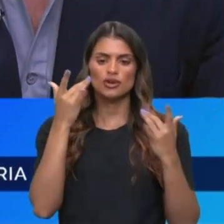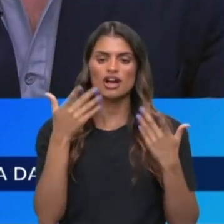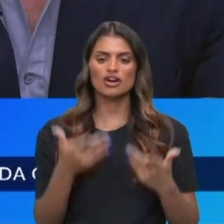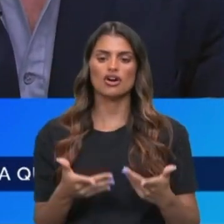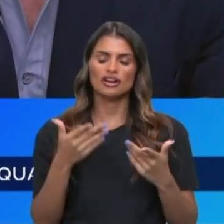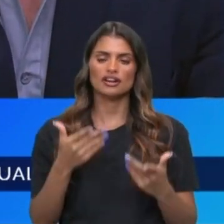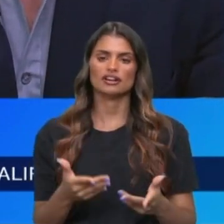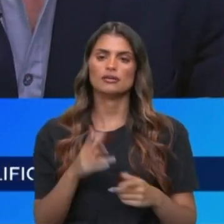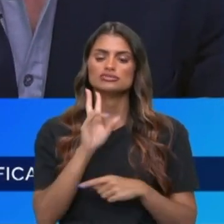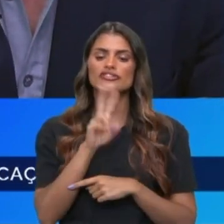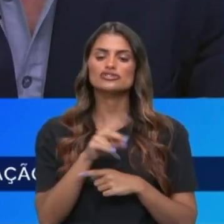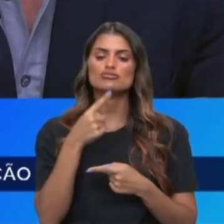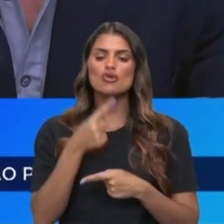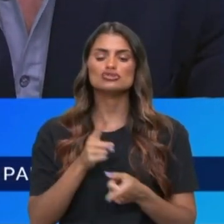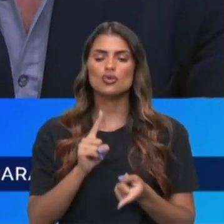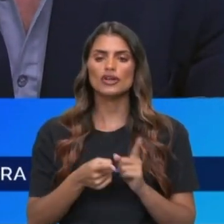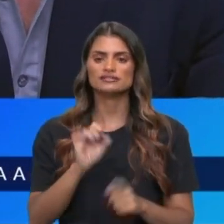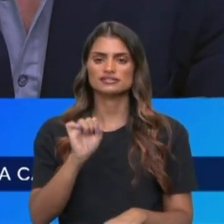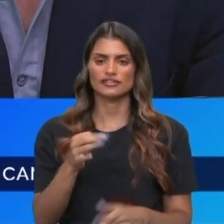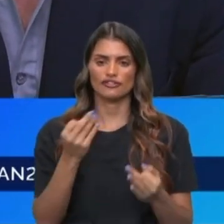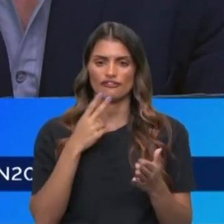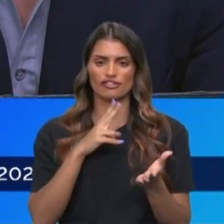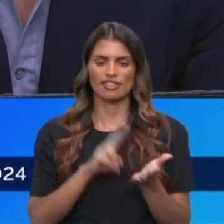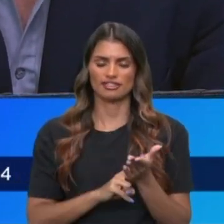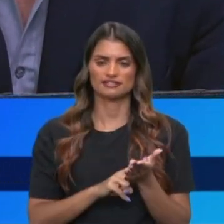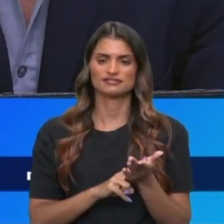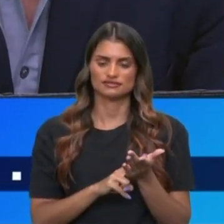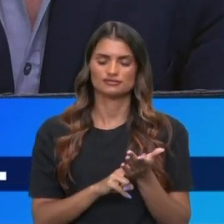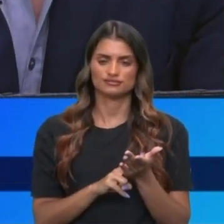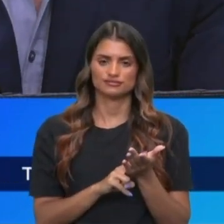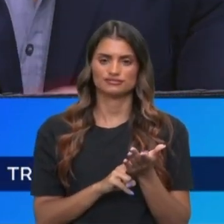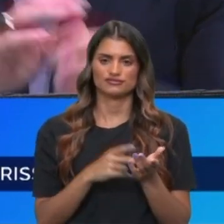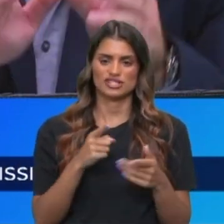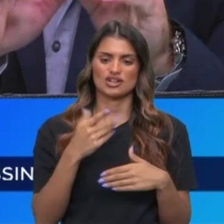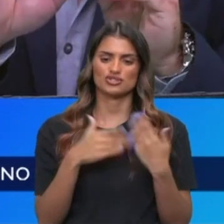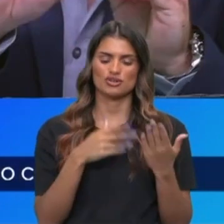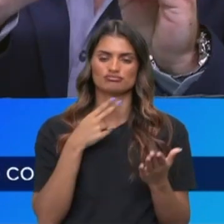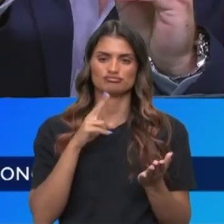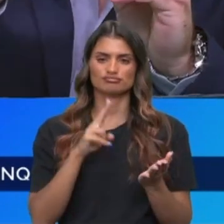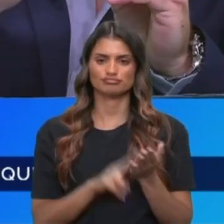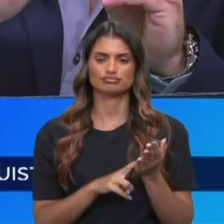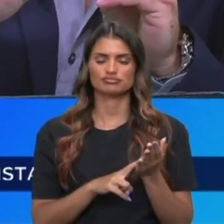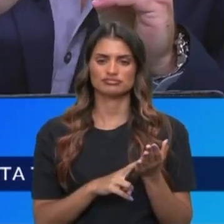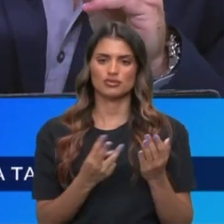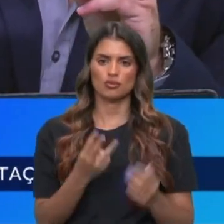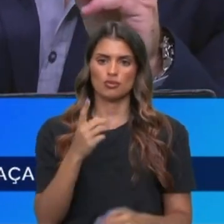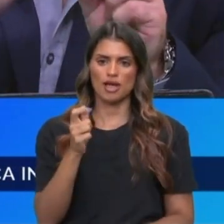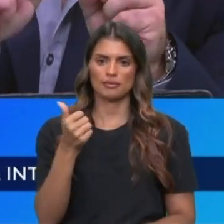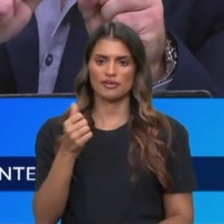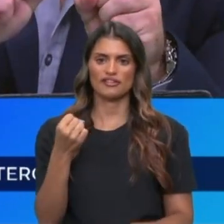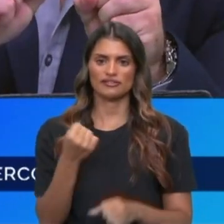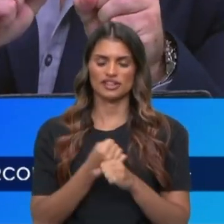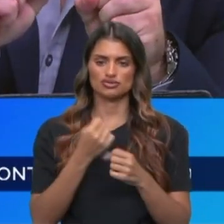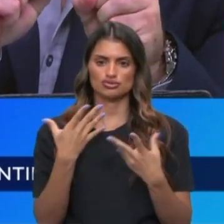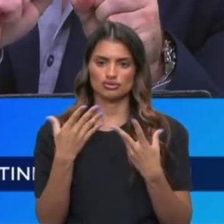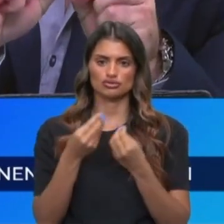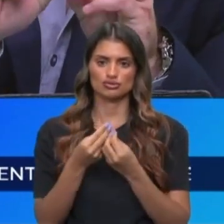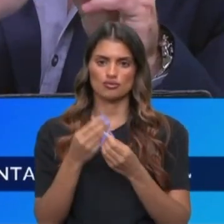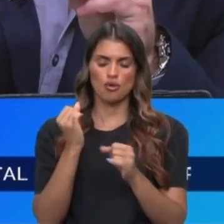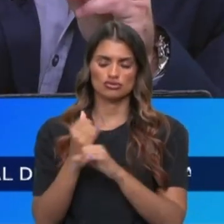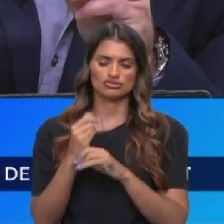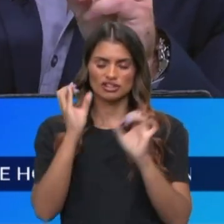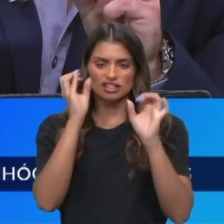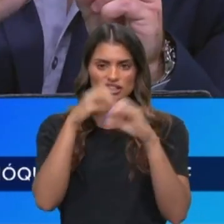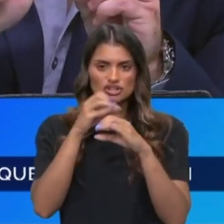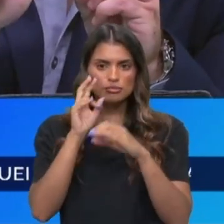que dizem as observações? Sim, é verdade. Foi mesmo isso que aconteceu. O que o Webb fez, em conjunto com outros telescópios terrestres,